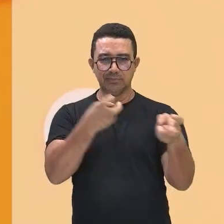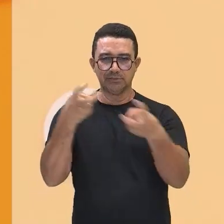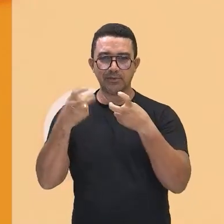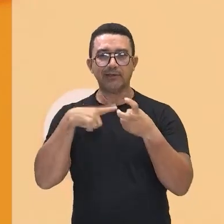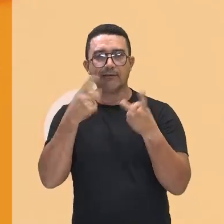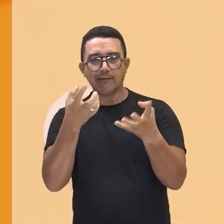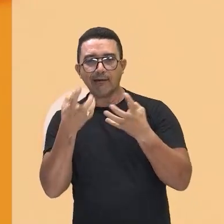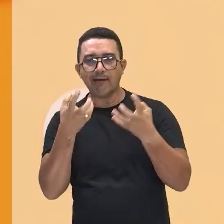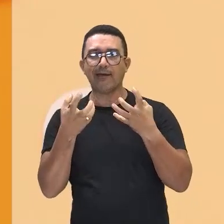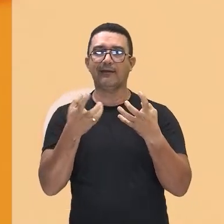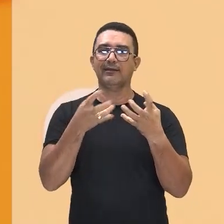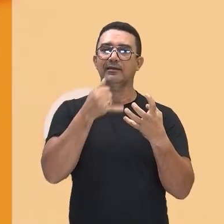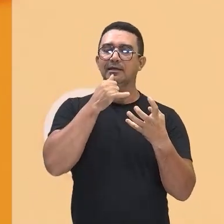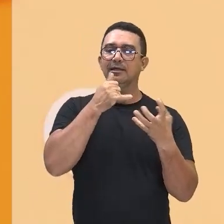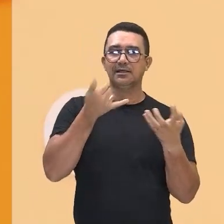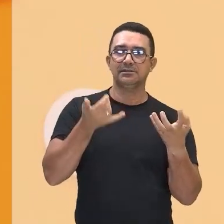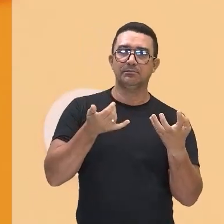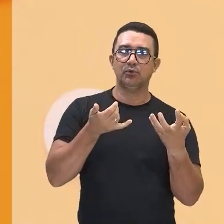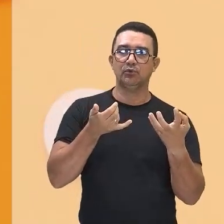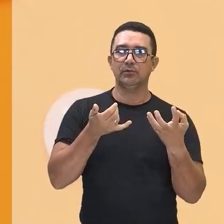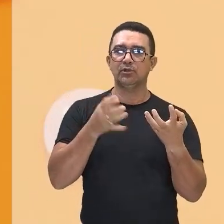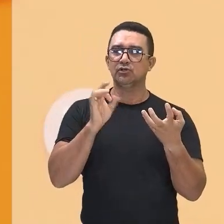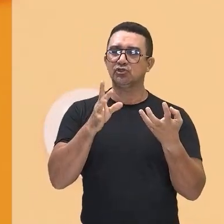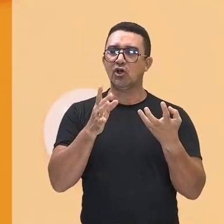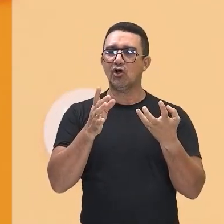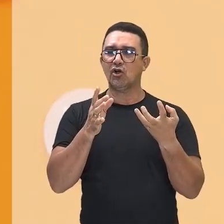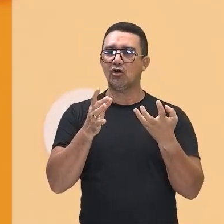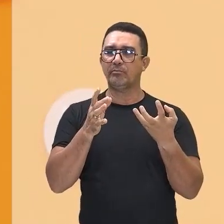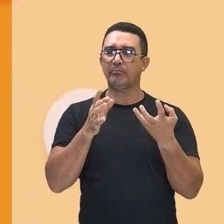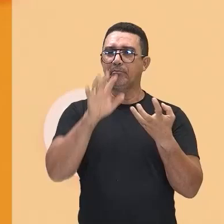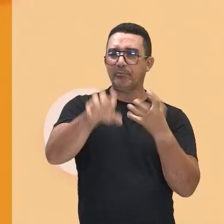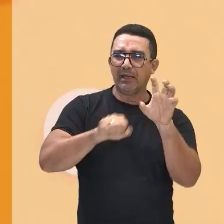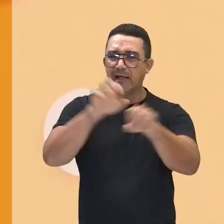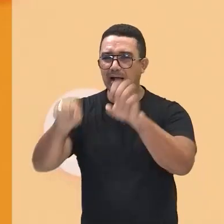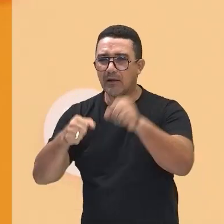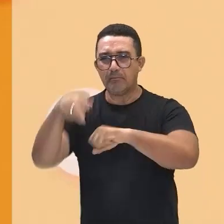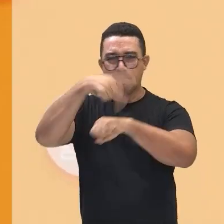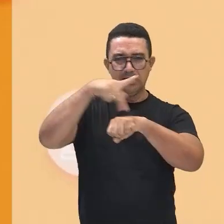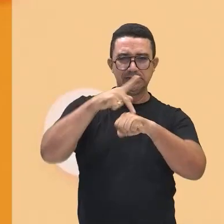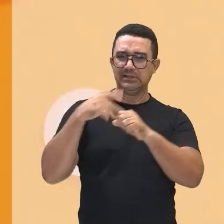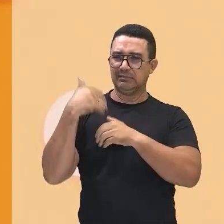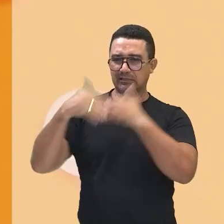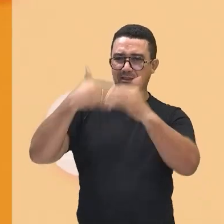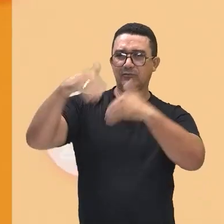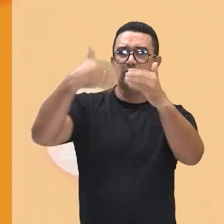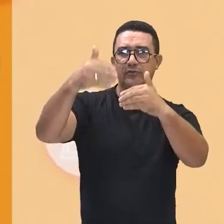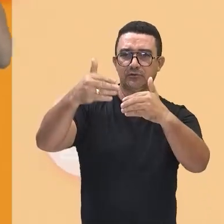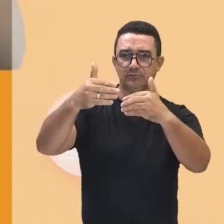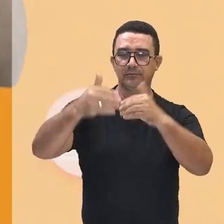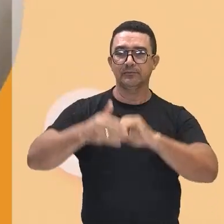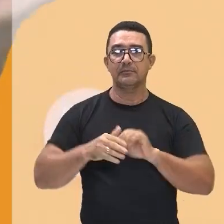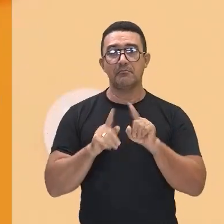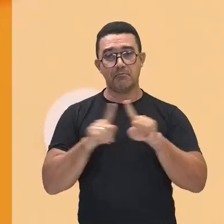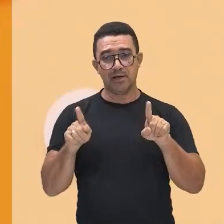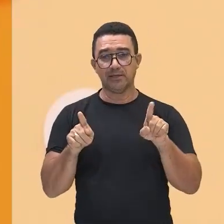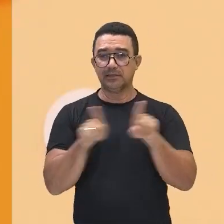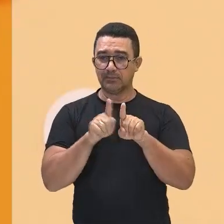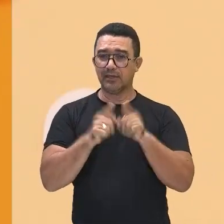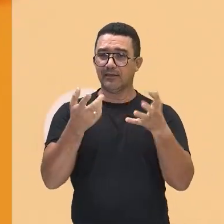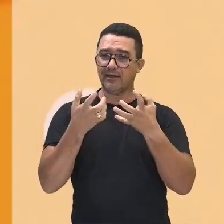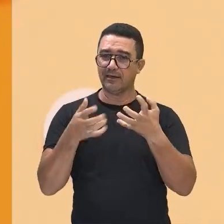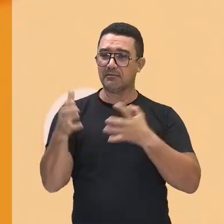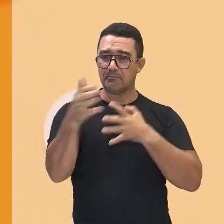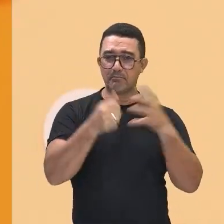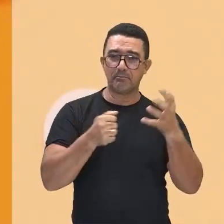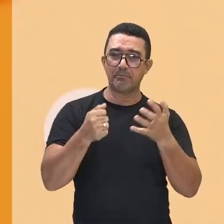querem tirar ali somente, né, os países mais desenvolvidos para não fazer somente parte daqueles países, mas também pegar os